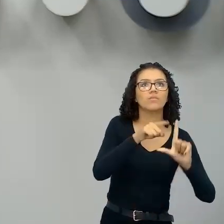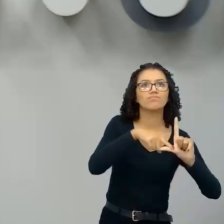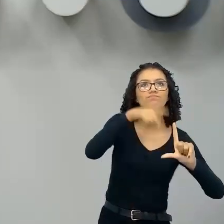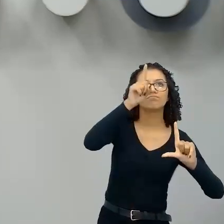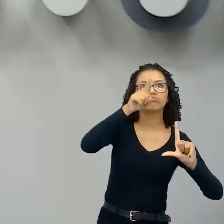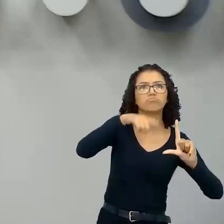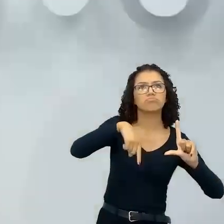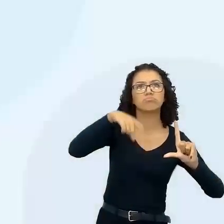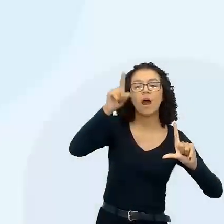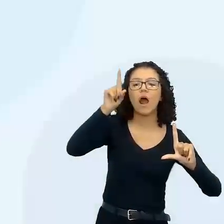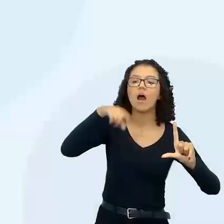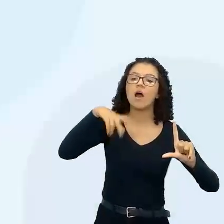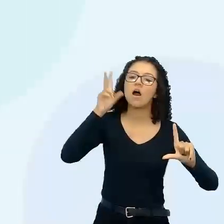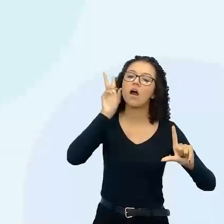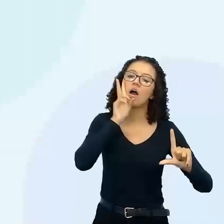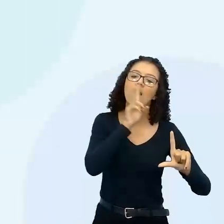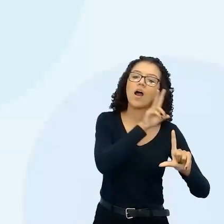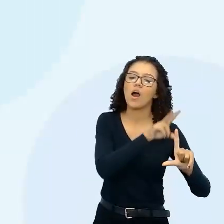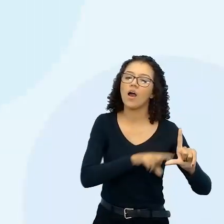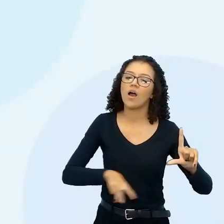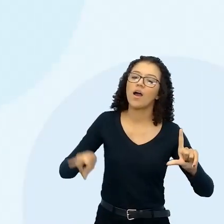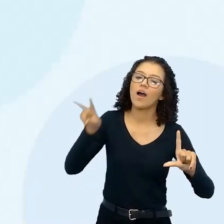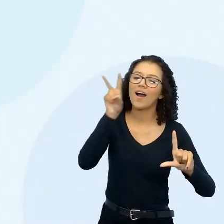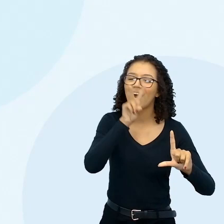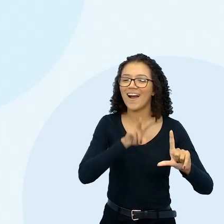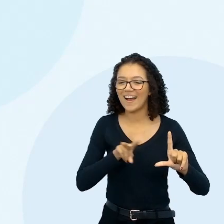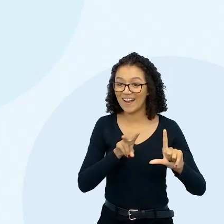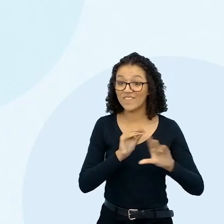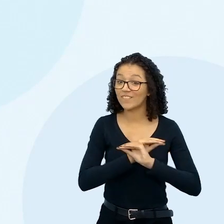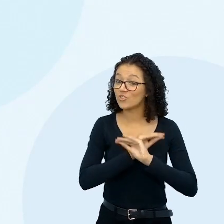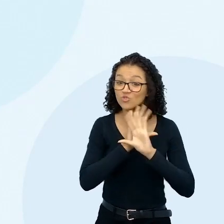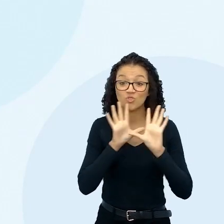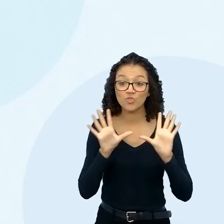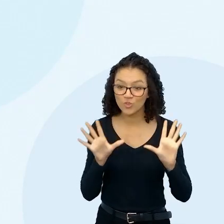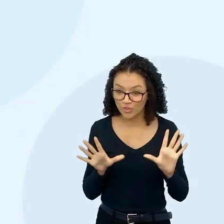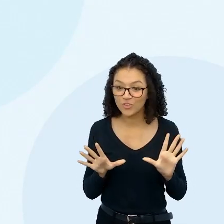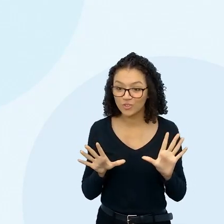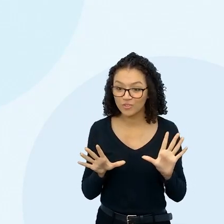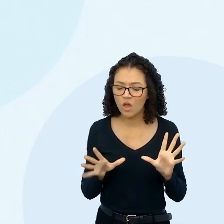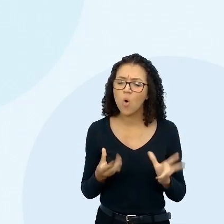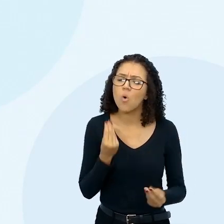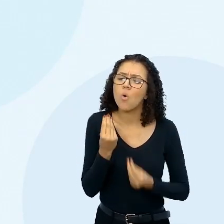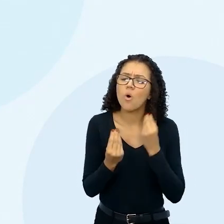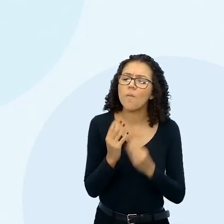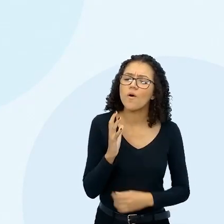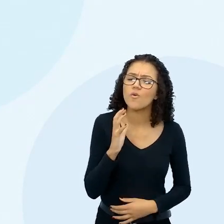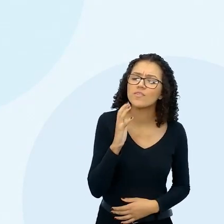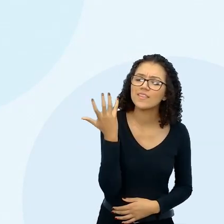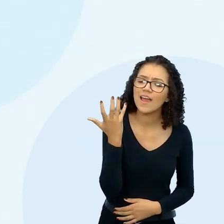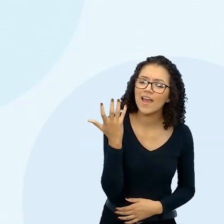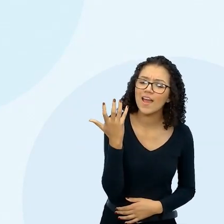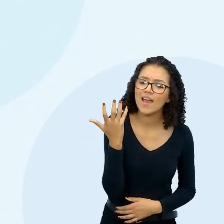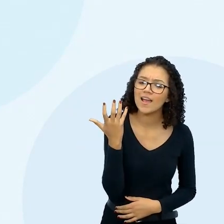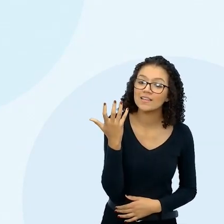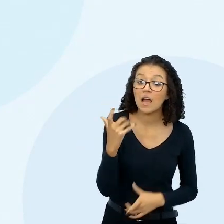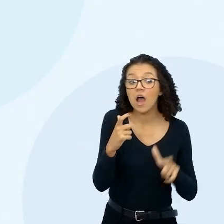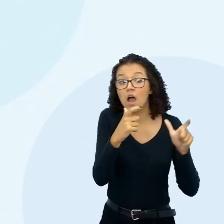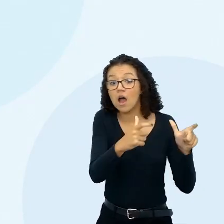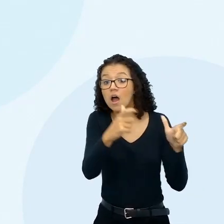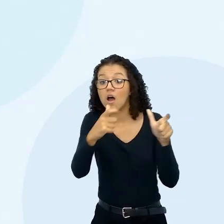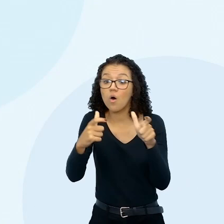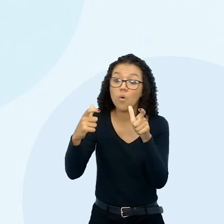importante porque dá para visualizar claramente de que forma que essas violências acontecem, os públicos que